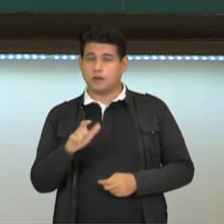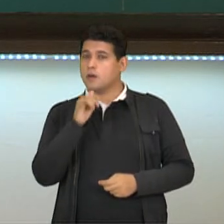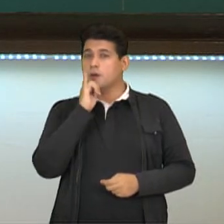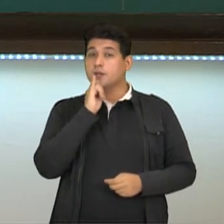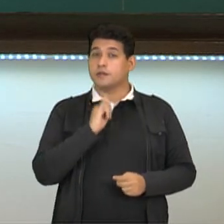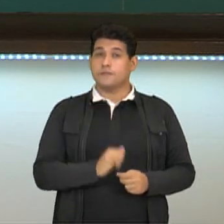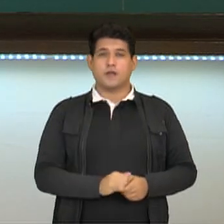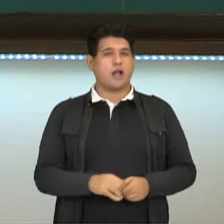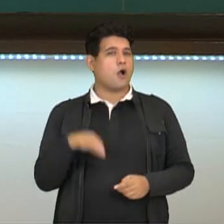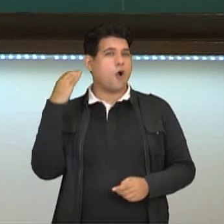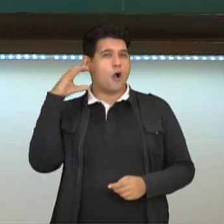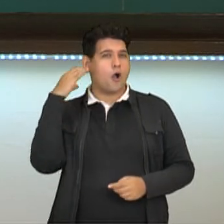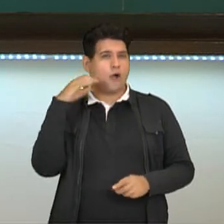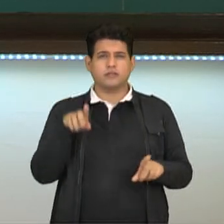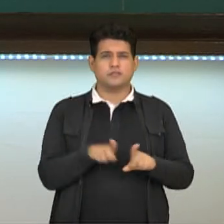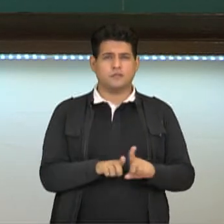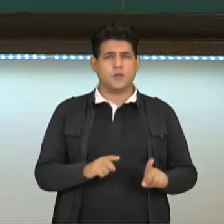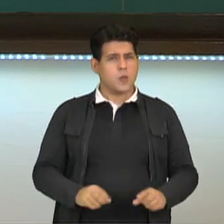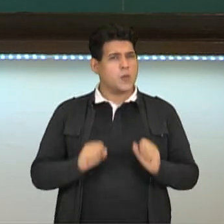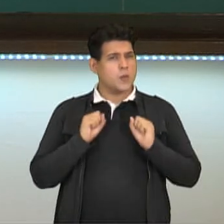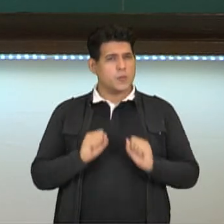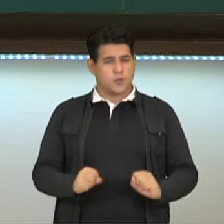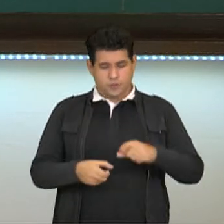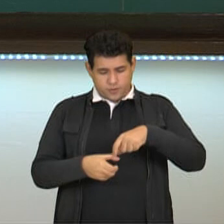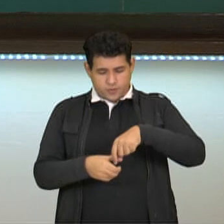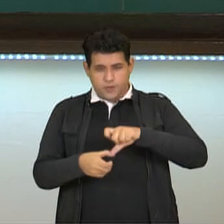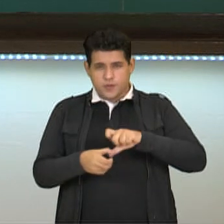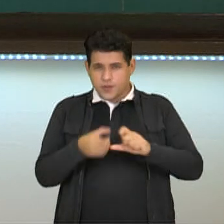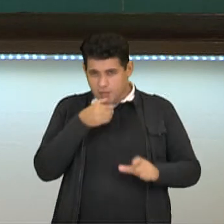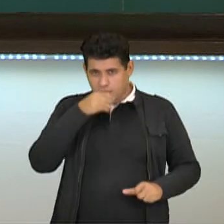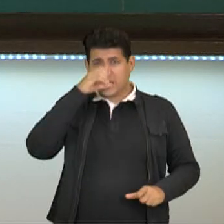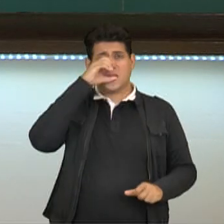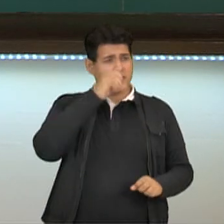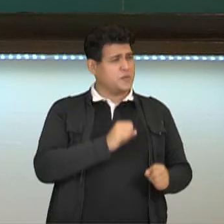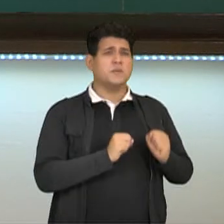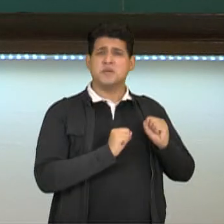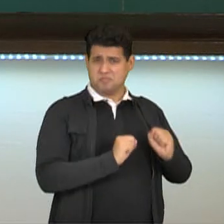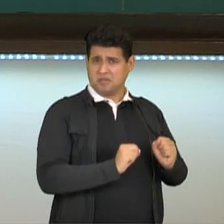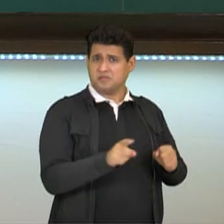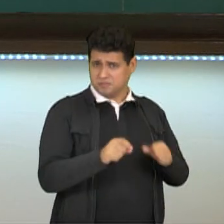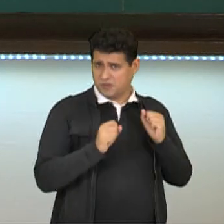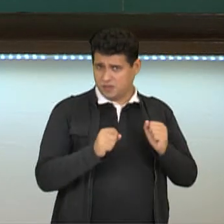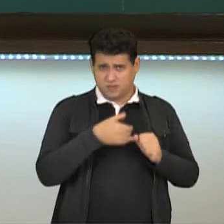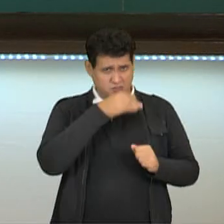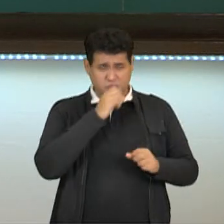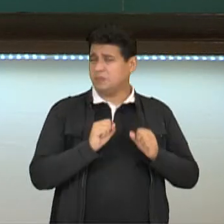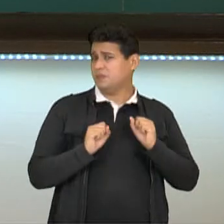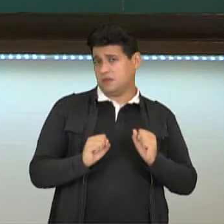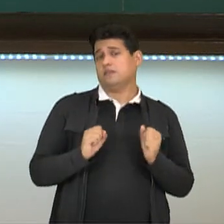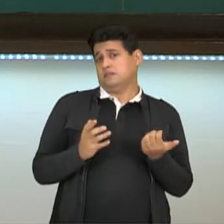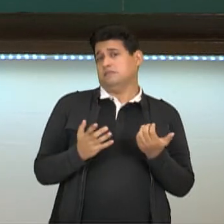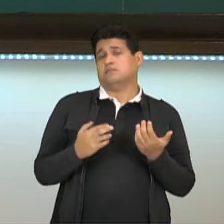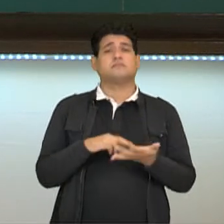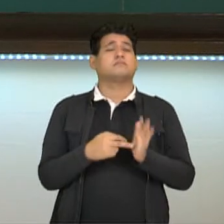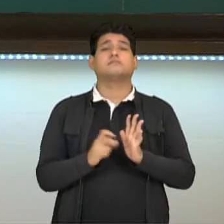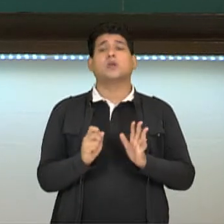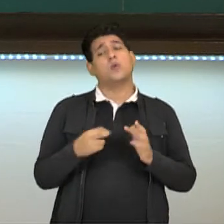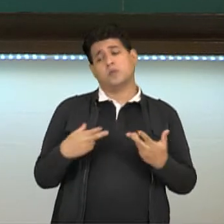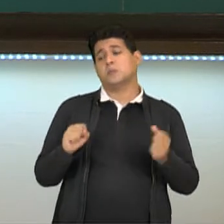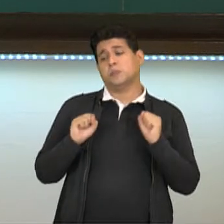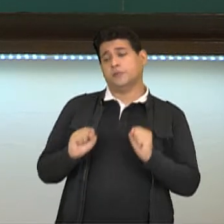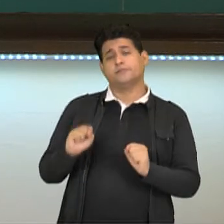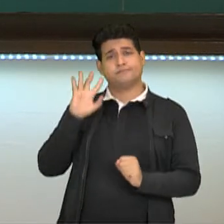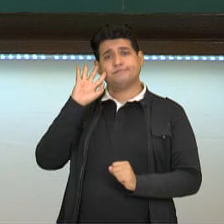Coca-Cola também. É possível eu tomar uma Coca-Cola? Sim, é possível. Então, veja, é uma situação possível